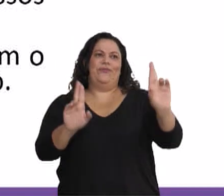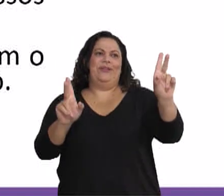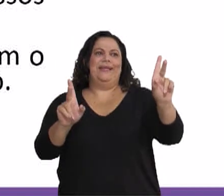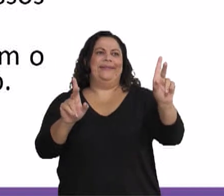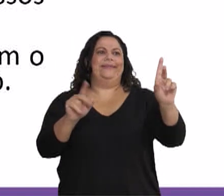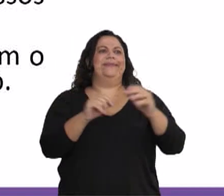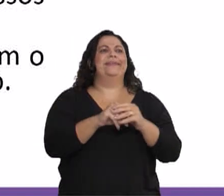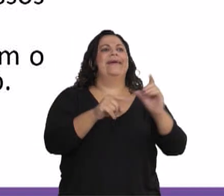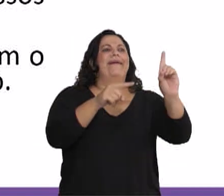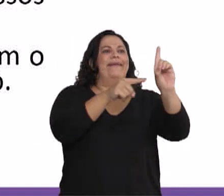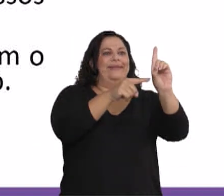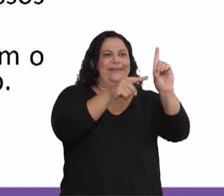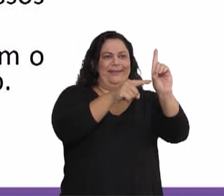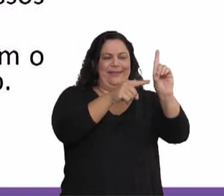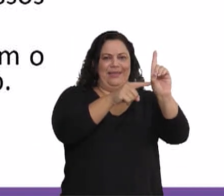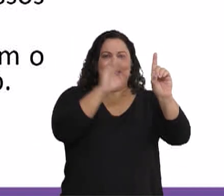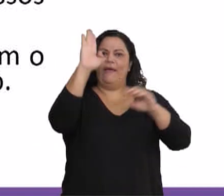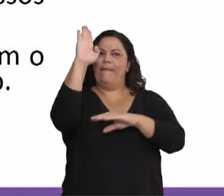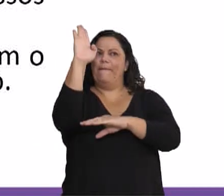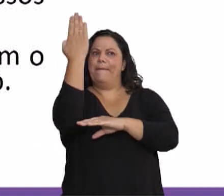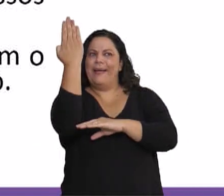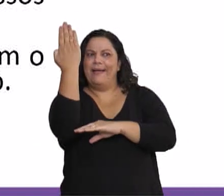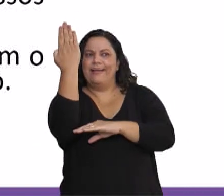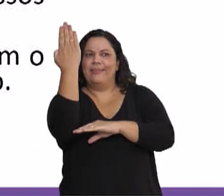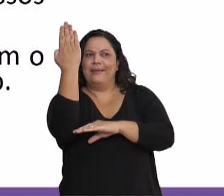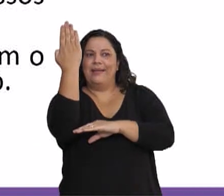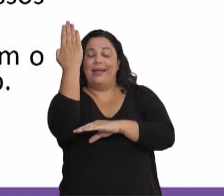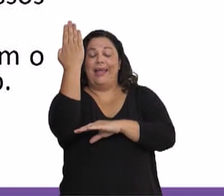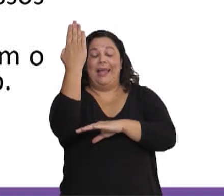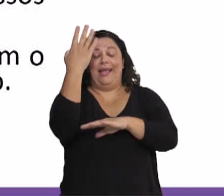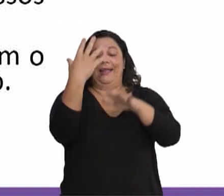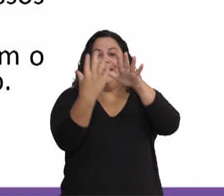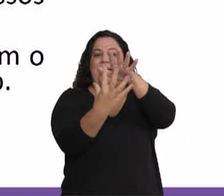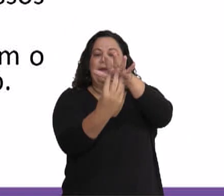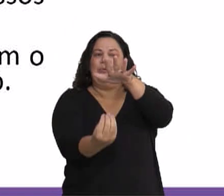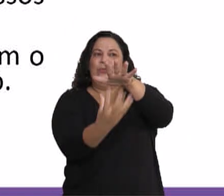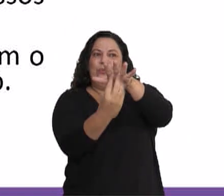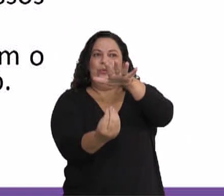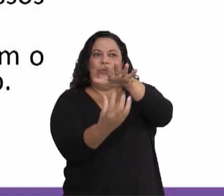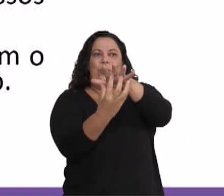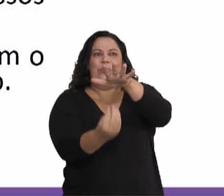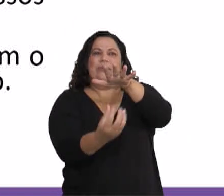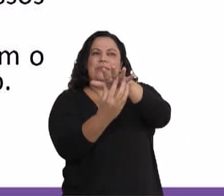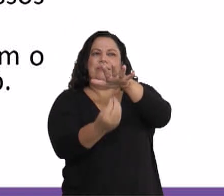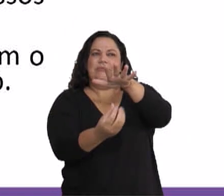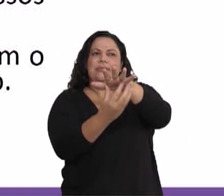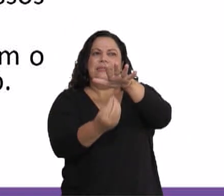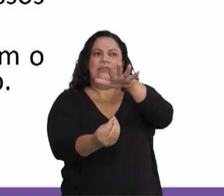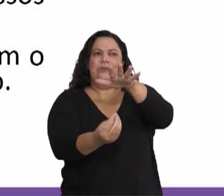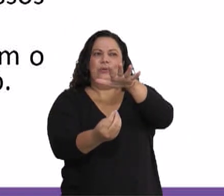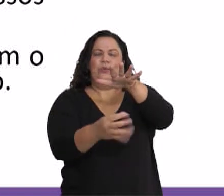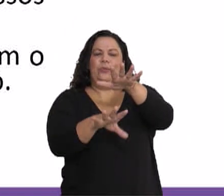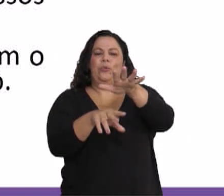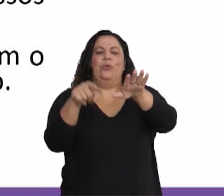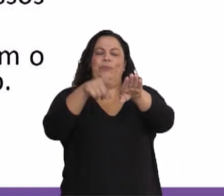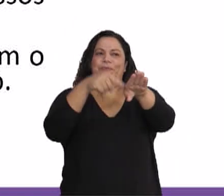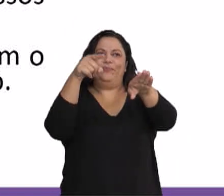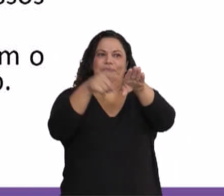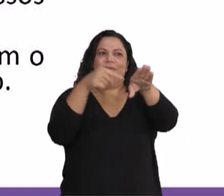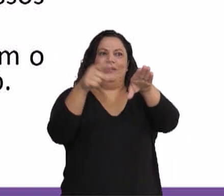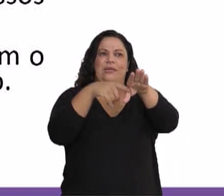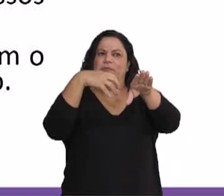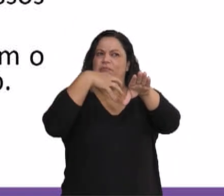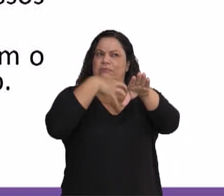causando-nos menos sensação de frio. E letra E. Porque o piso de cerâmica tem mais área de contato com o pé, por